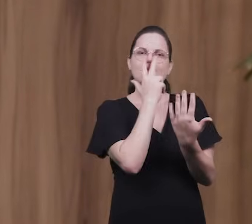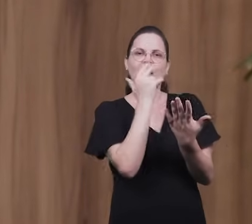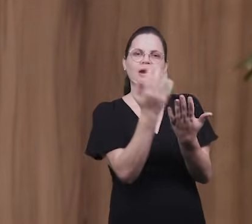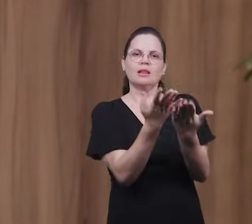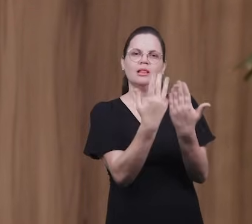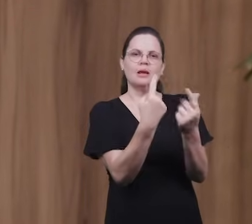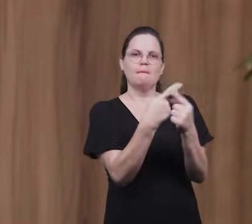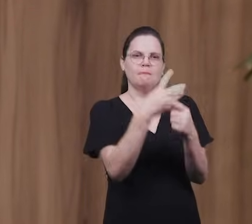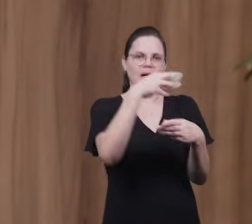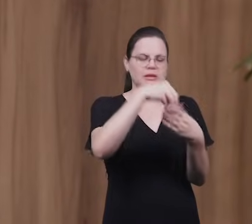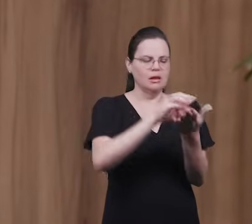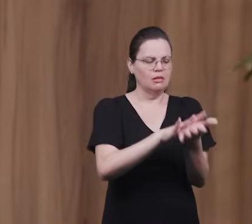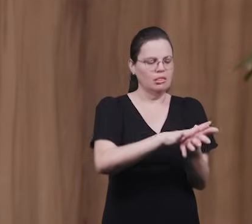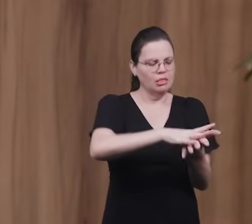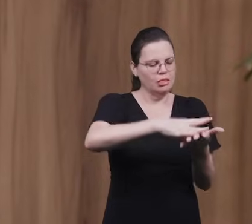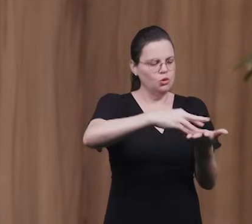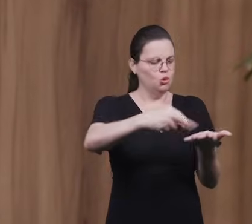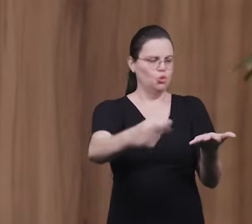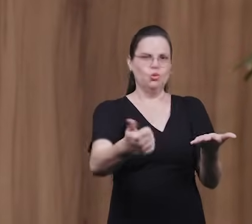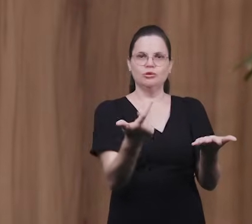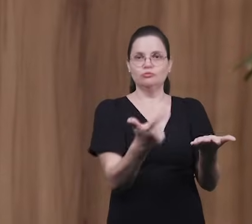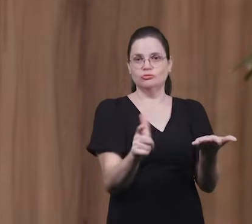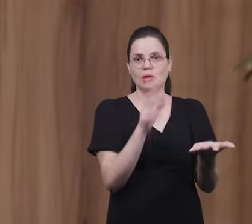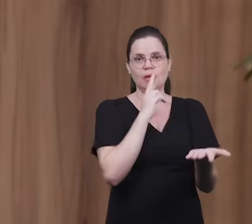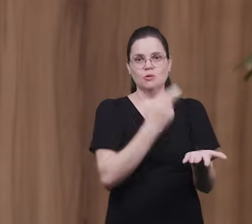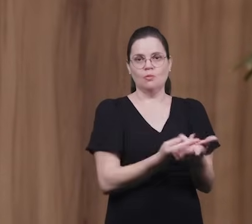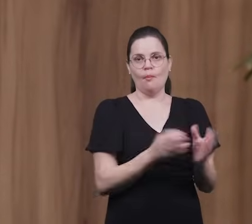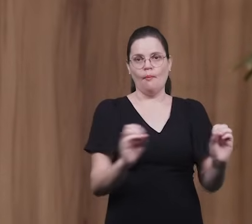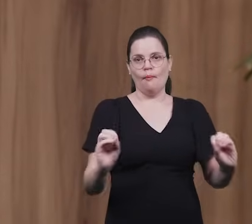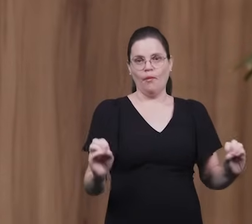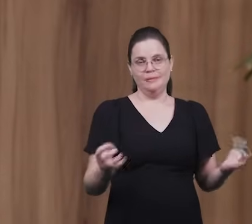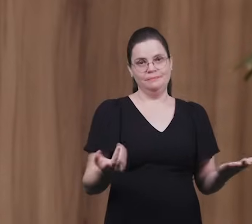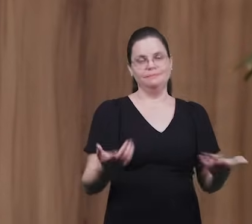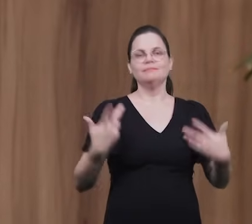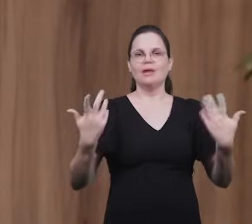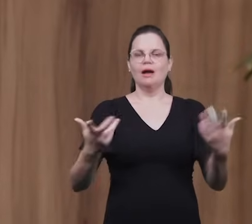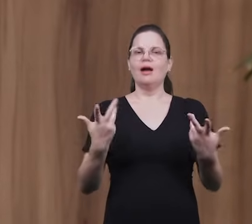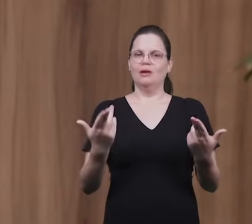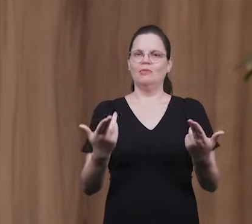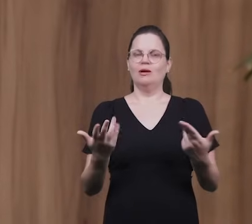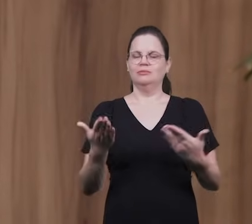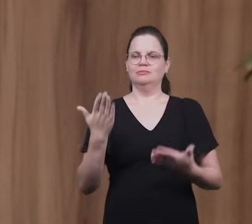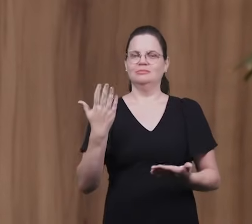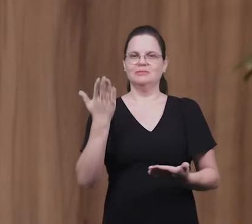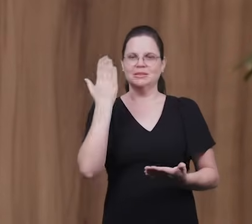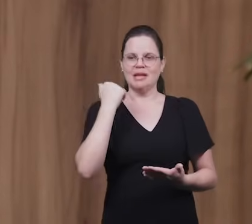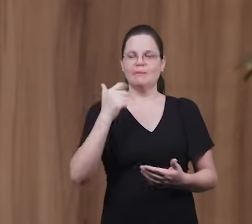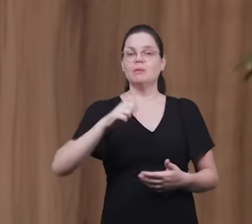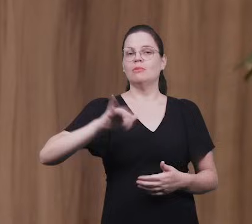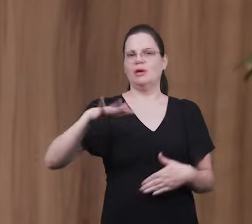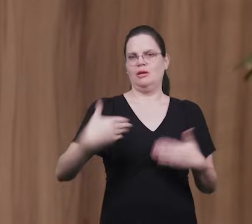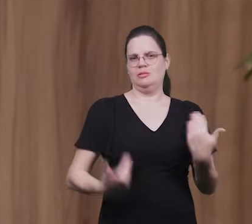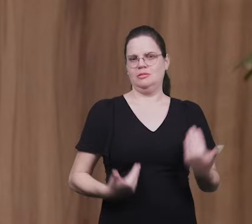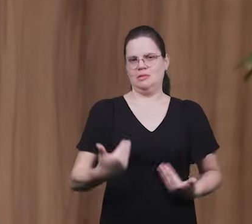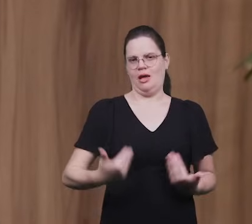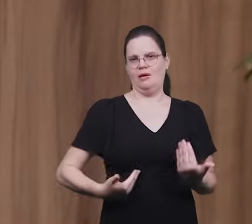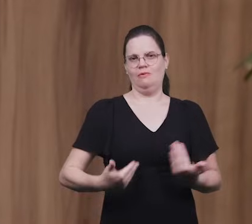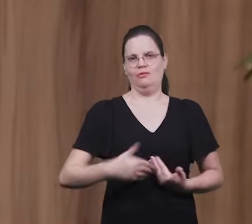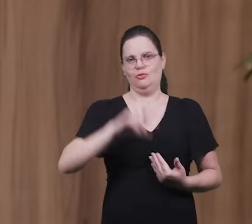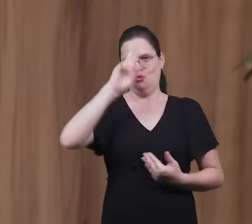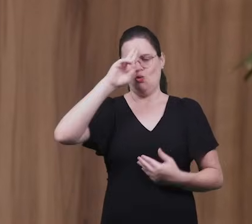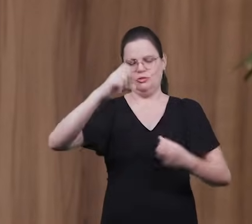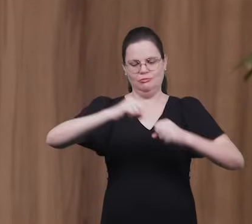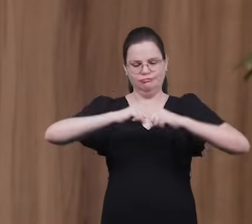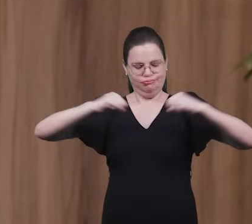eram verdadeiramente pertencentes ao Senhor. E uma característica interessante aqui, nessa parábola do trigo e do joio, é